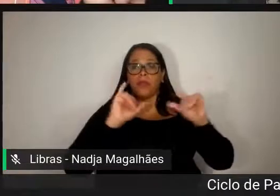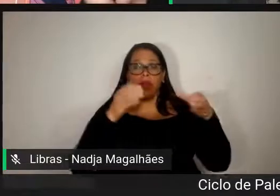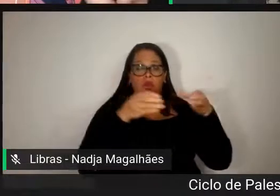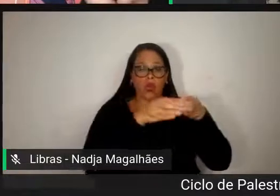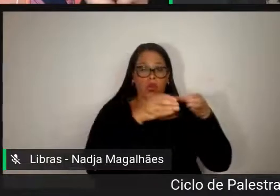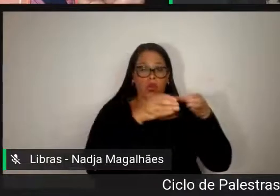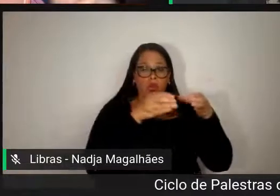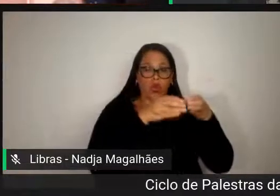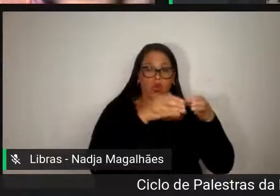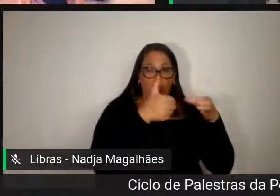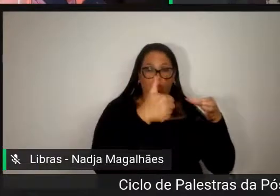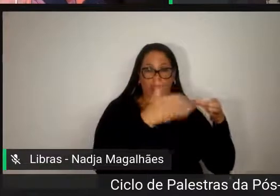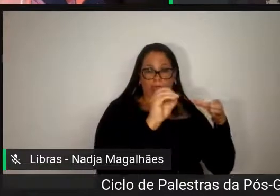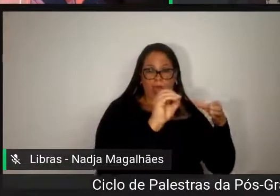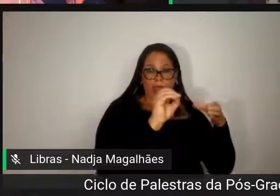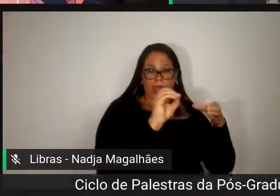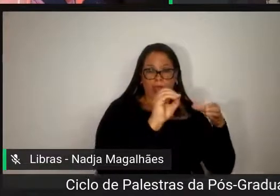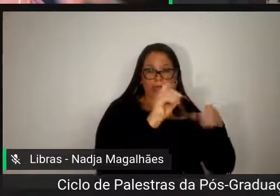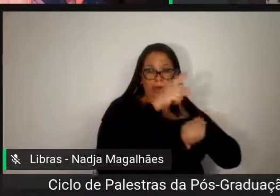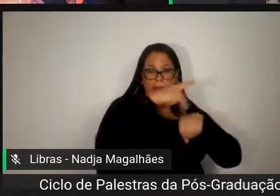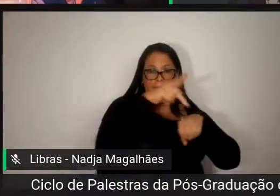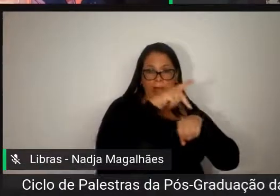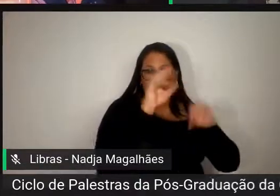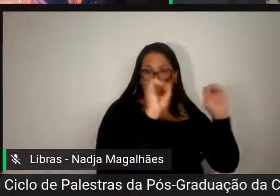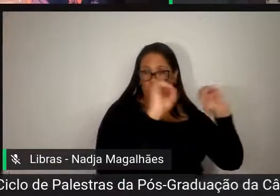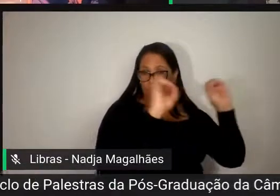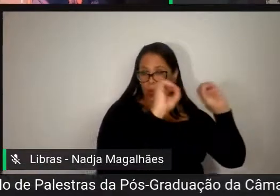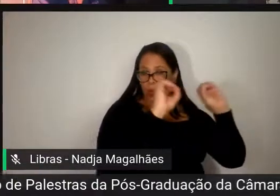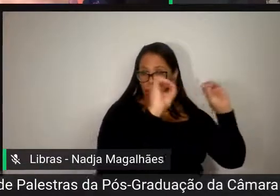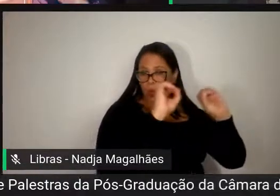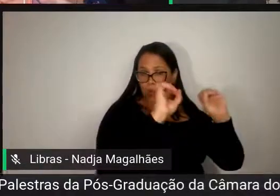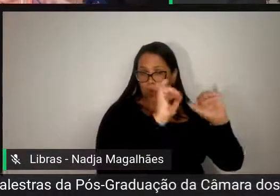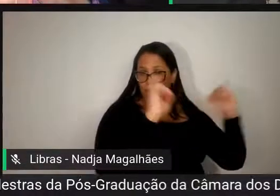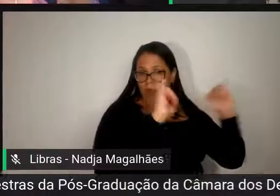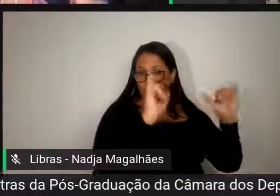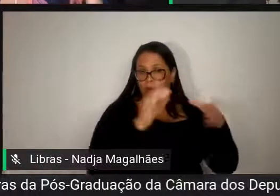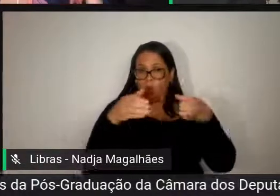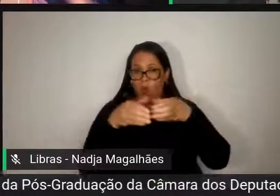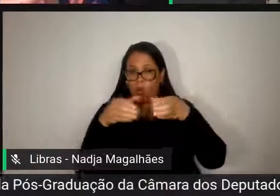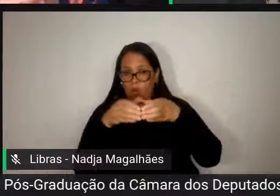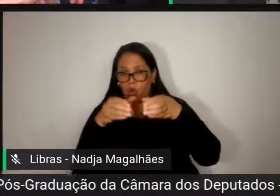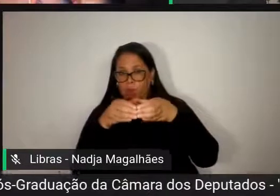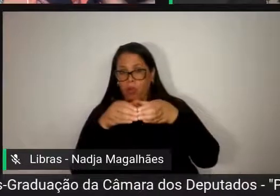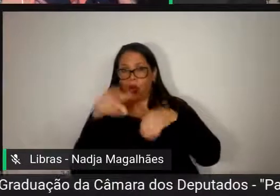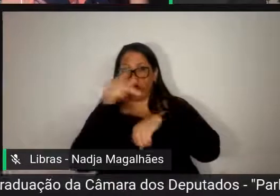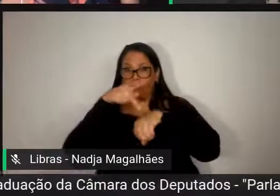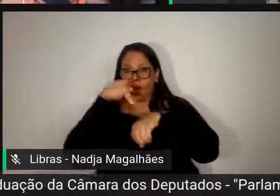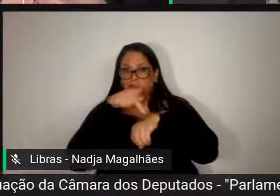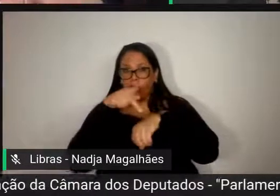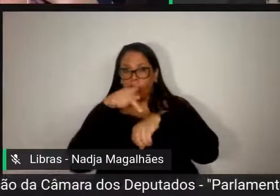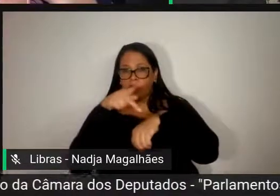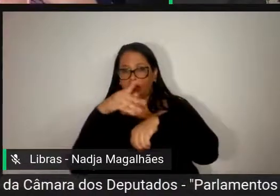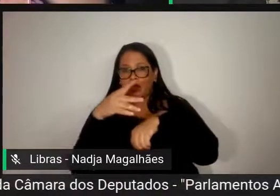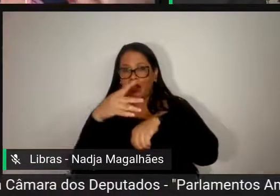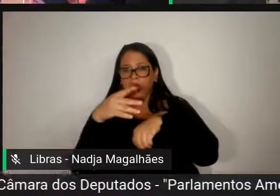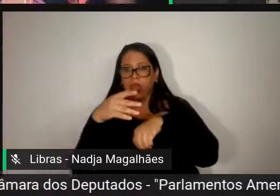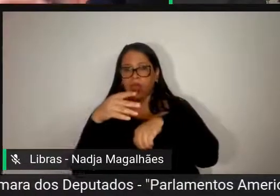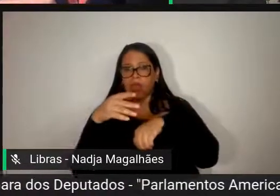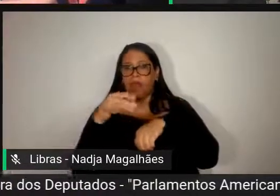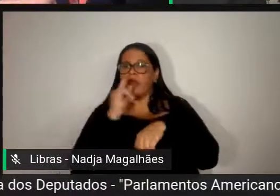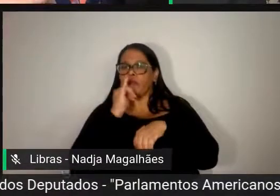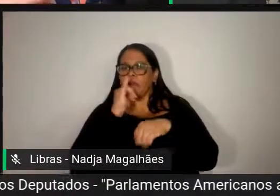de 10 países que não oferecem informação nenhuma, tem um grupo de 40 casas, países não, tá, gente? É